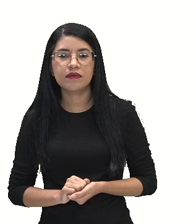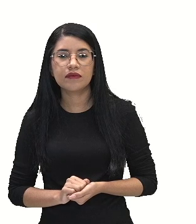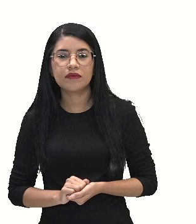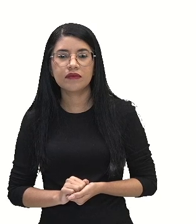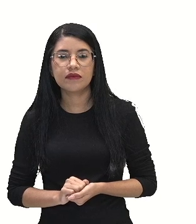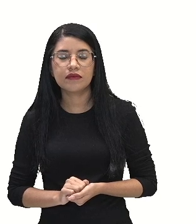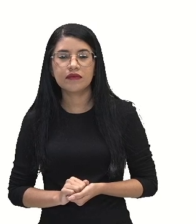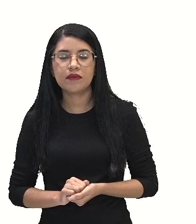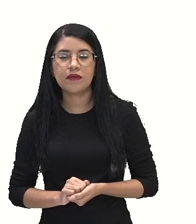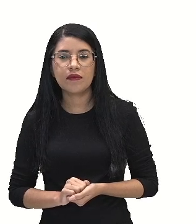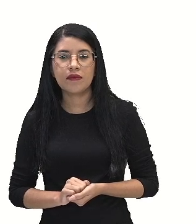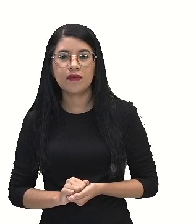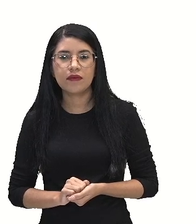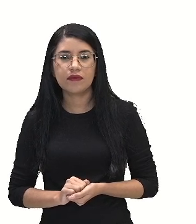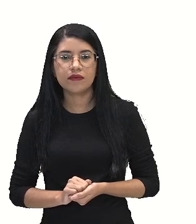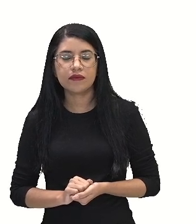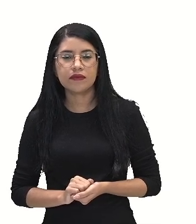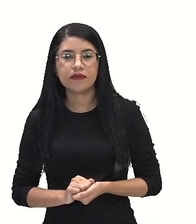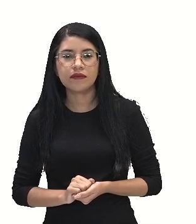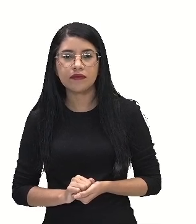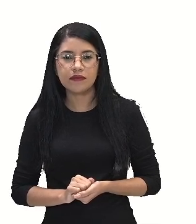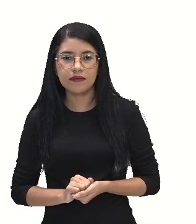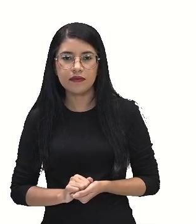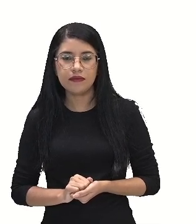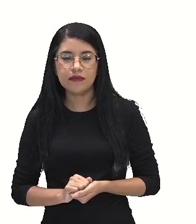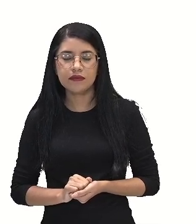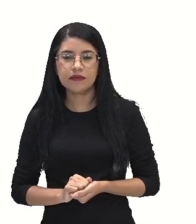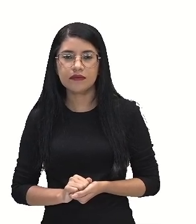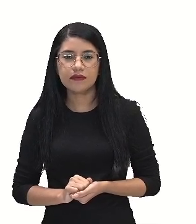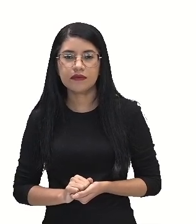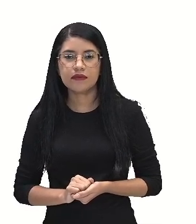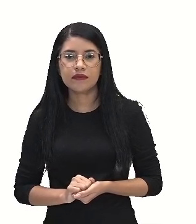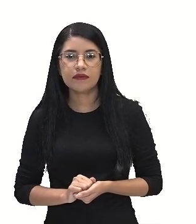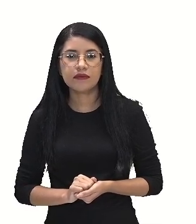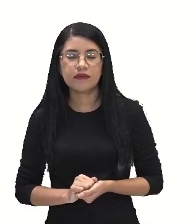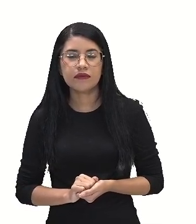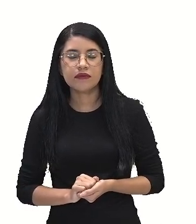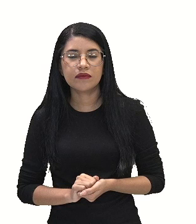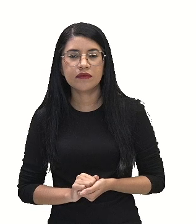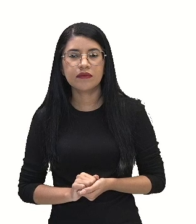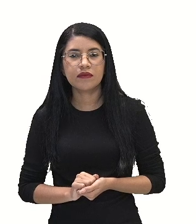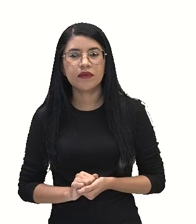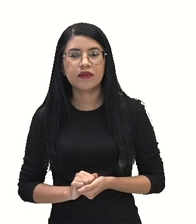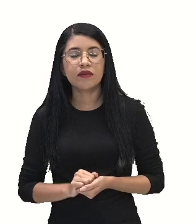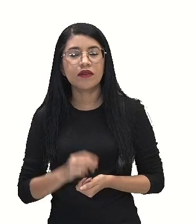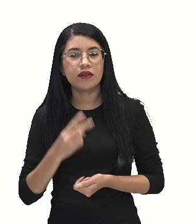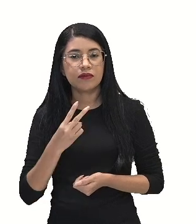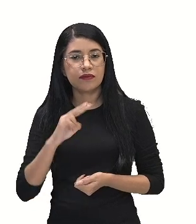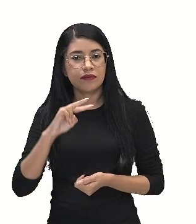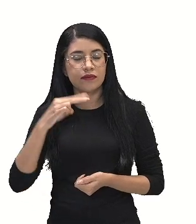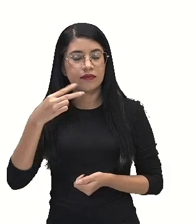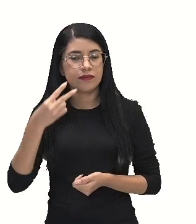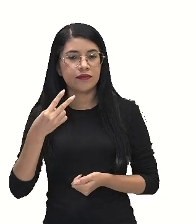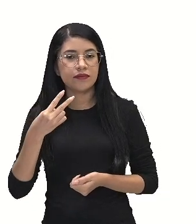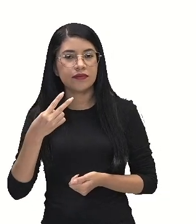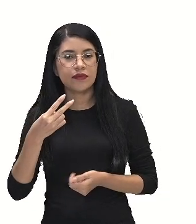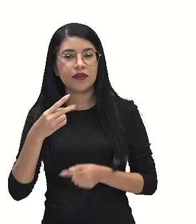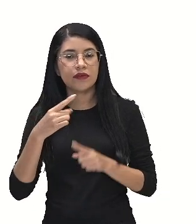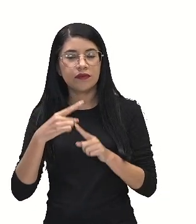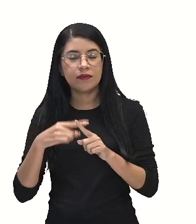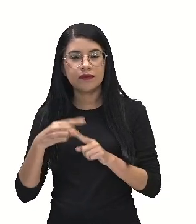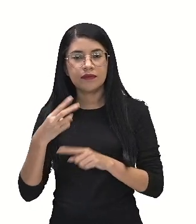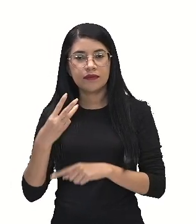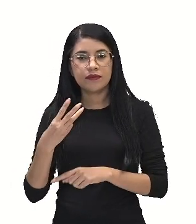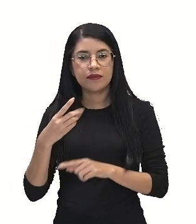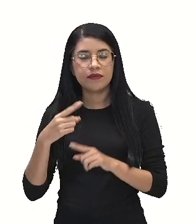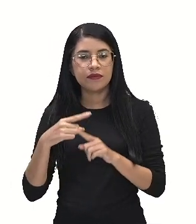Finalizei aqui. Agora vamos reescrever. Eu tenho 2 ao quadrado vezes